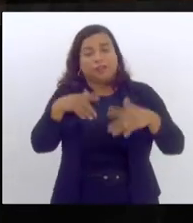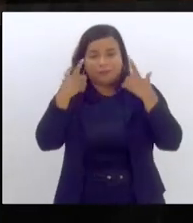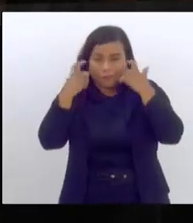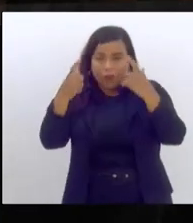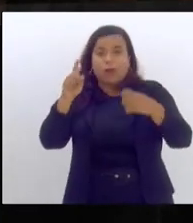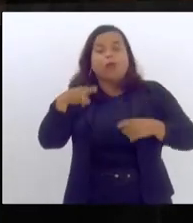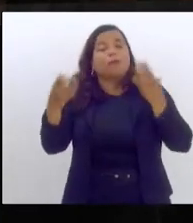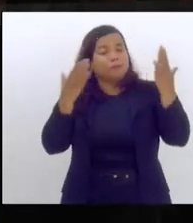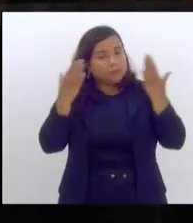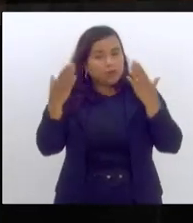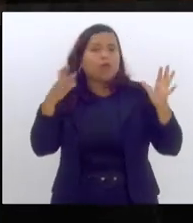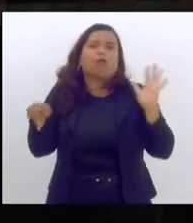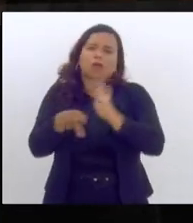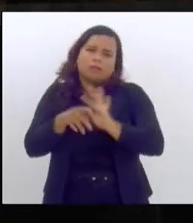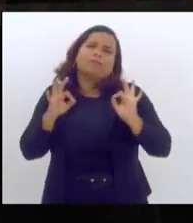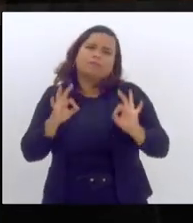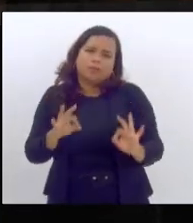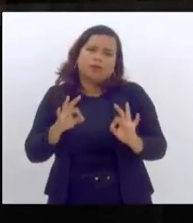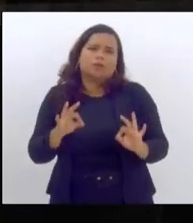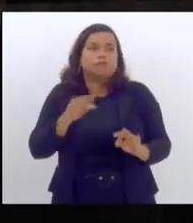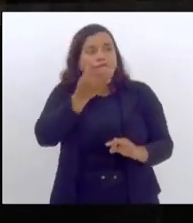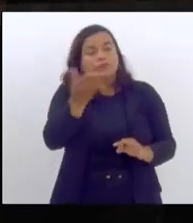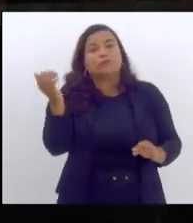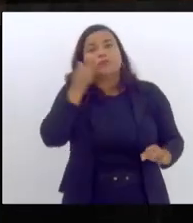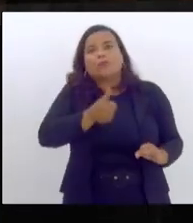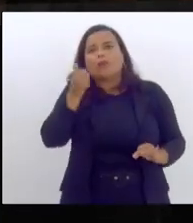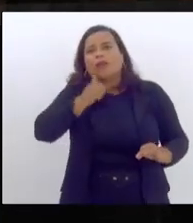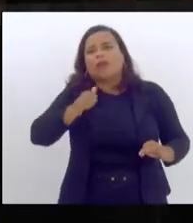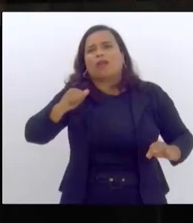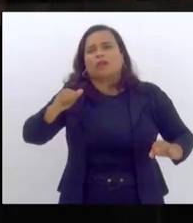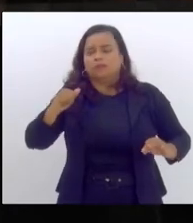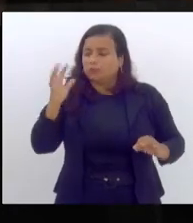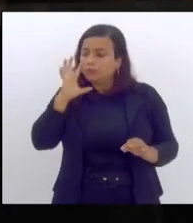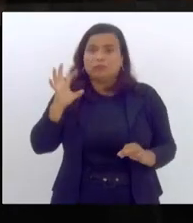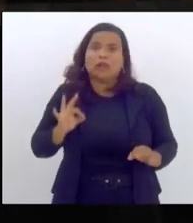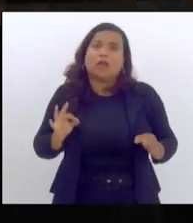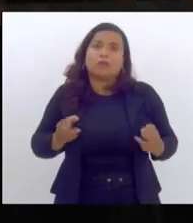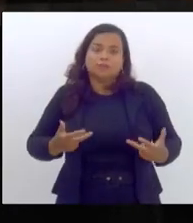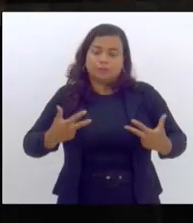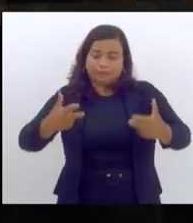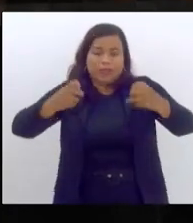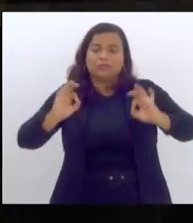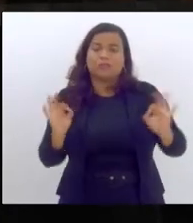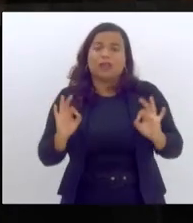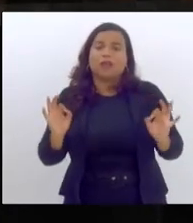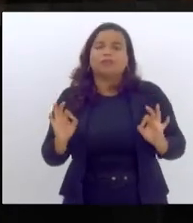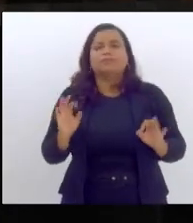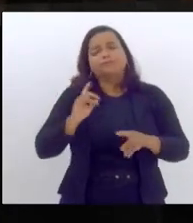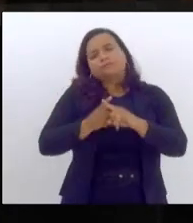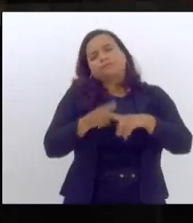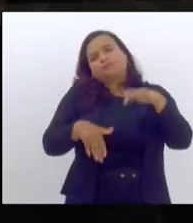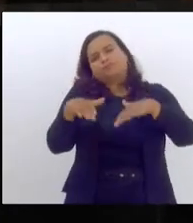psicológica e essa mulher não se reconhece num ciclo de violência, porque muitas vezes